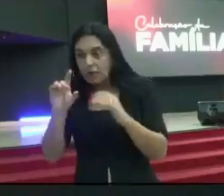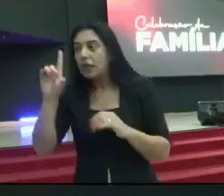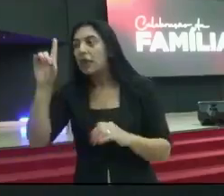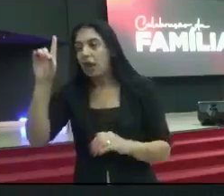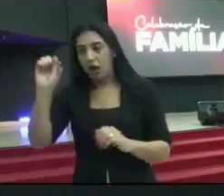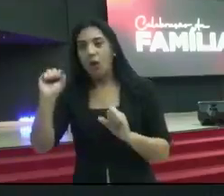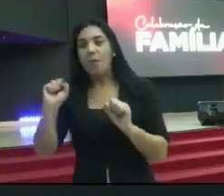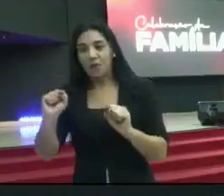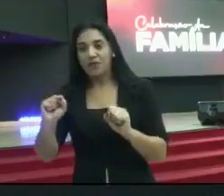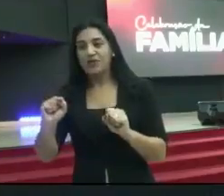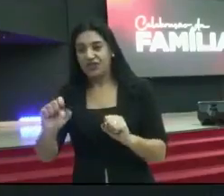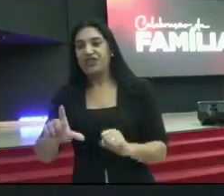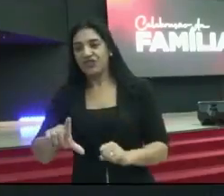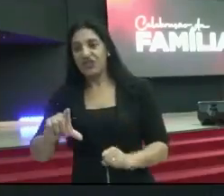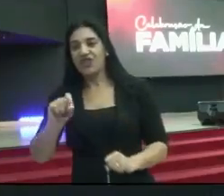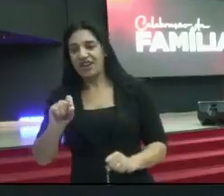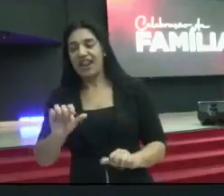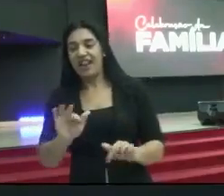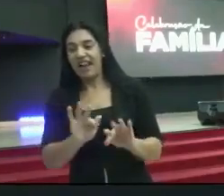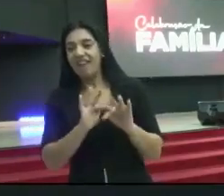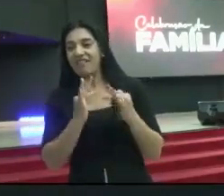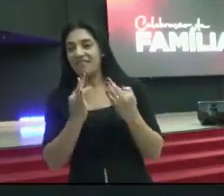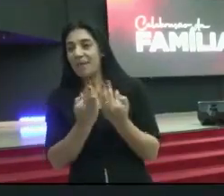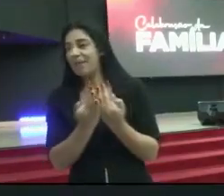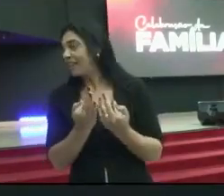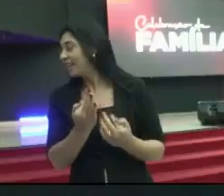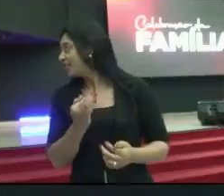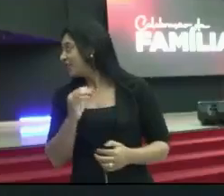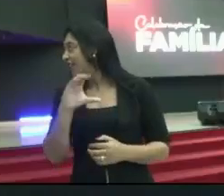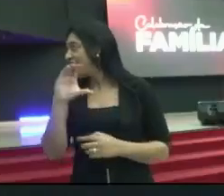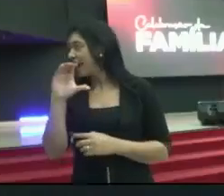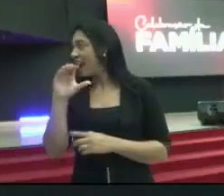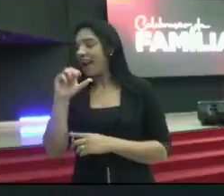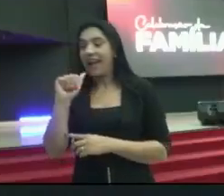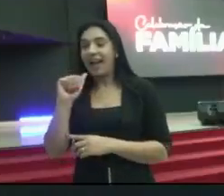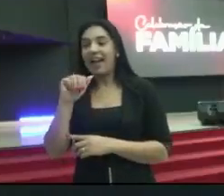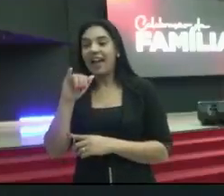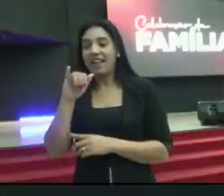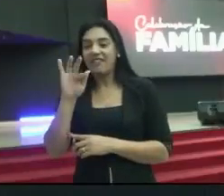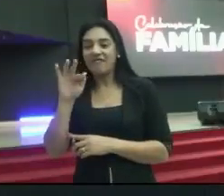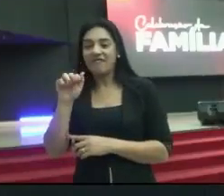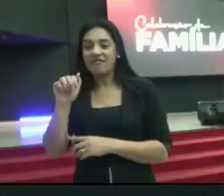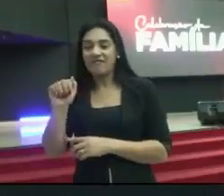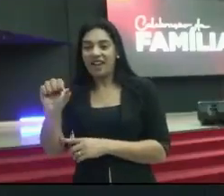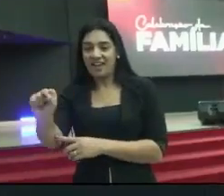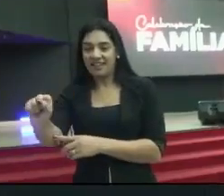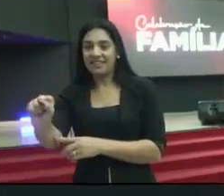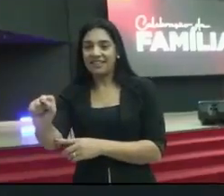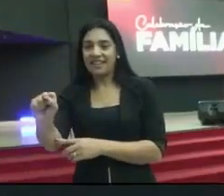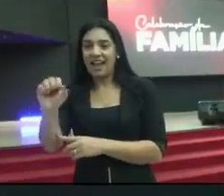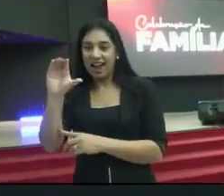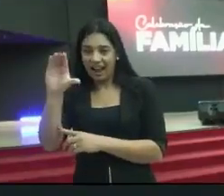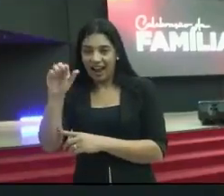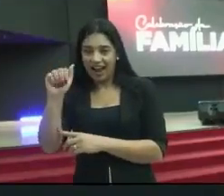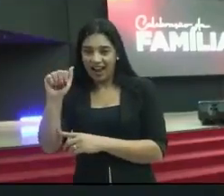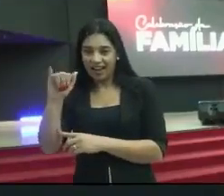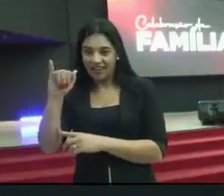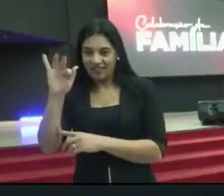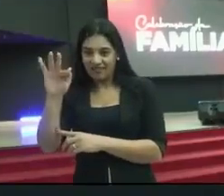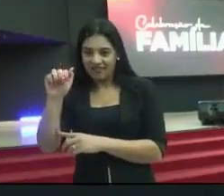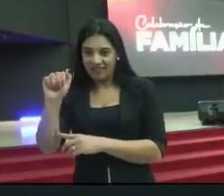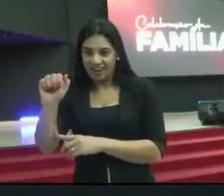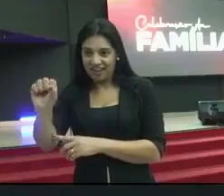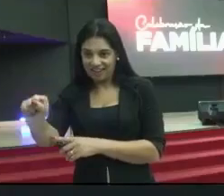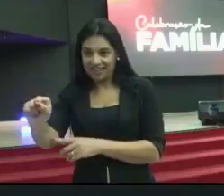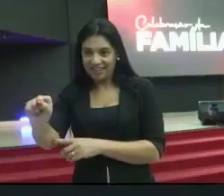Deus podia escolher a família de Caifás. Eu desconfio que a família do sacerdote era muito melhor.